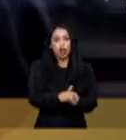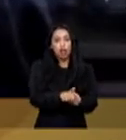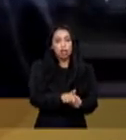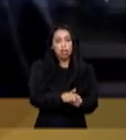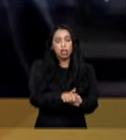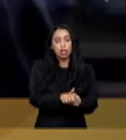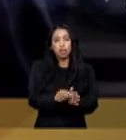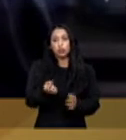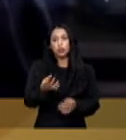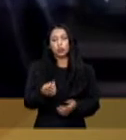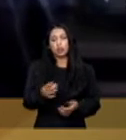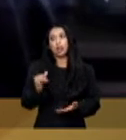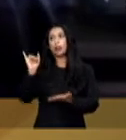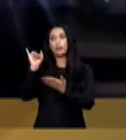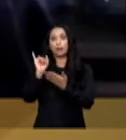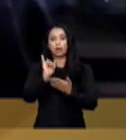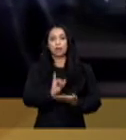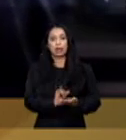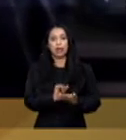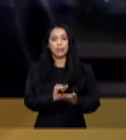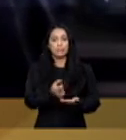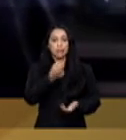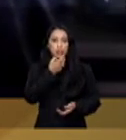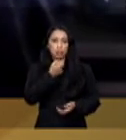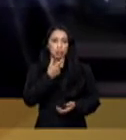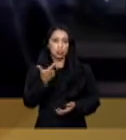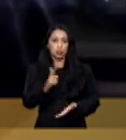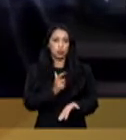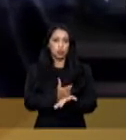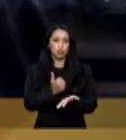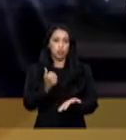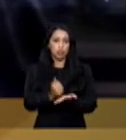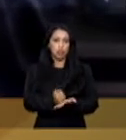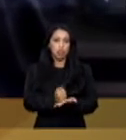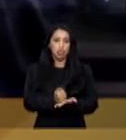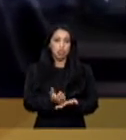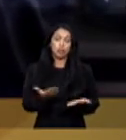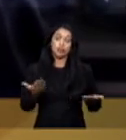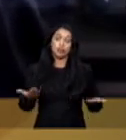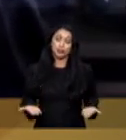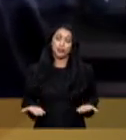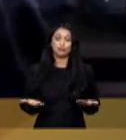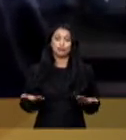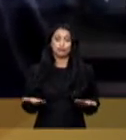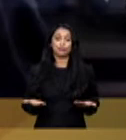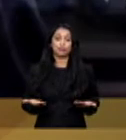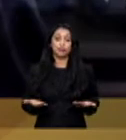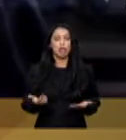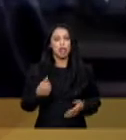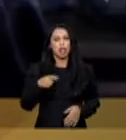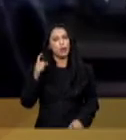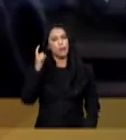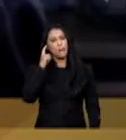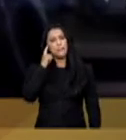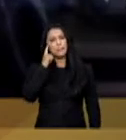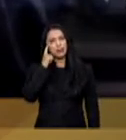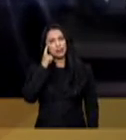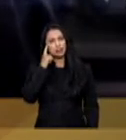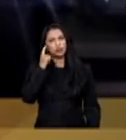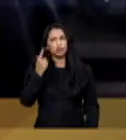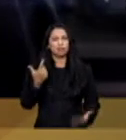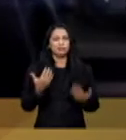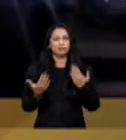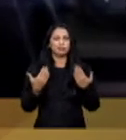sem registro, eu ainda assim não acho que esta seja a melhor